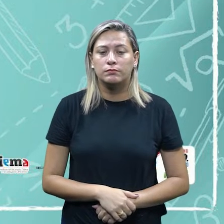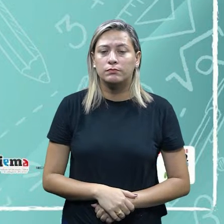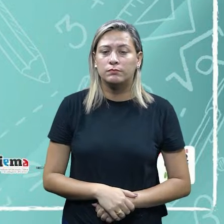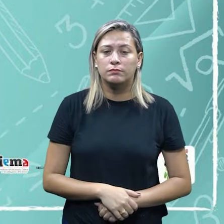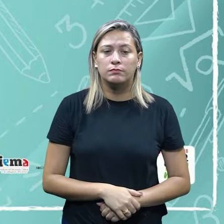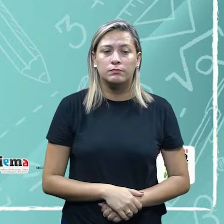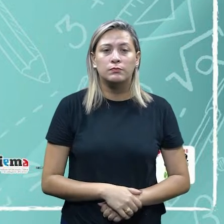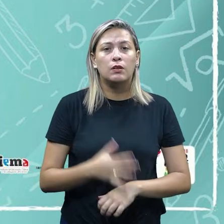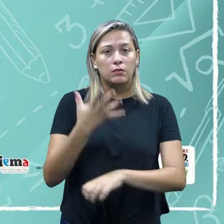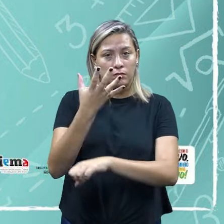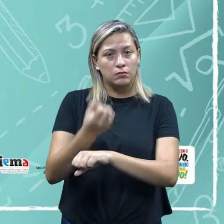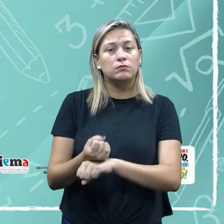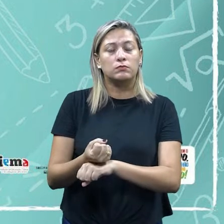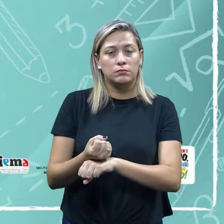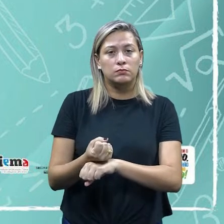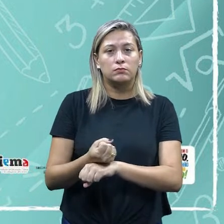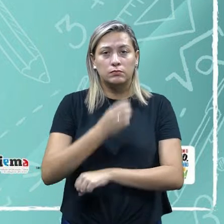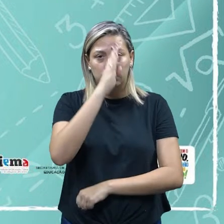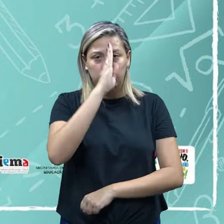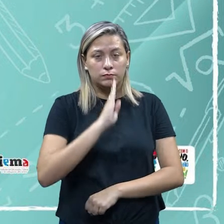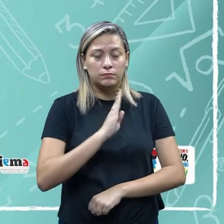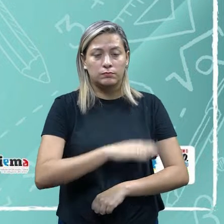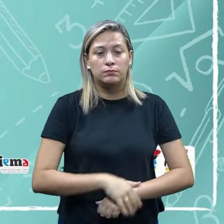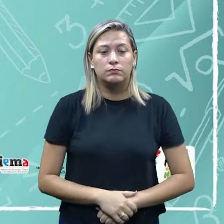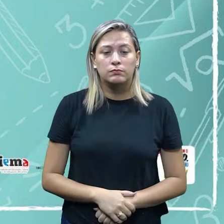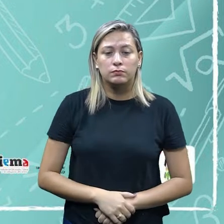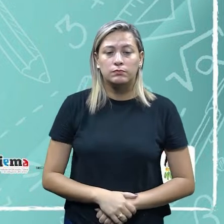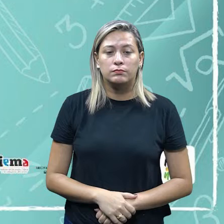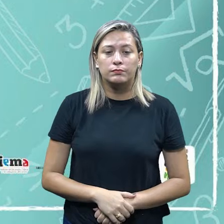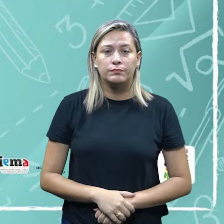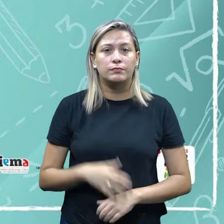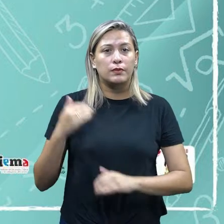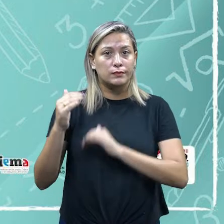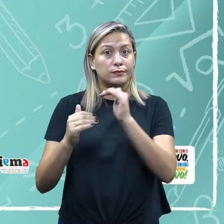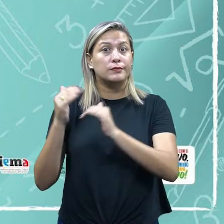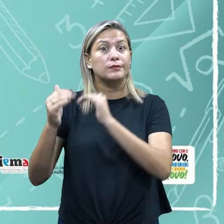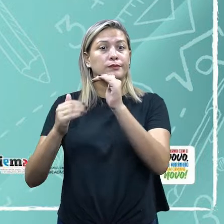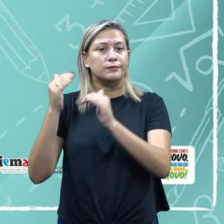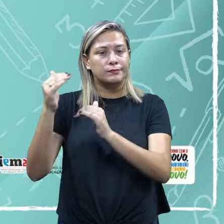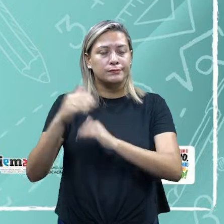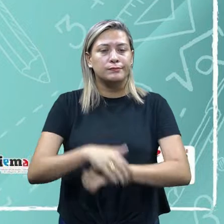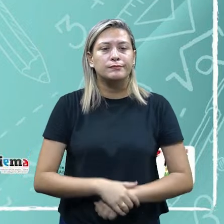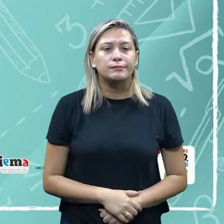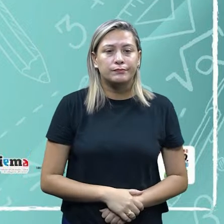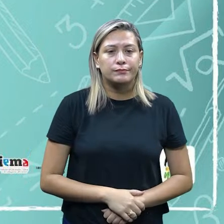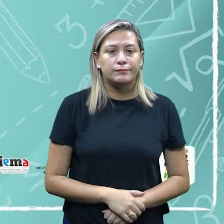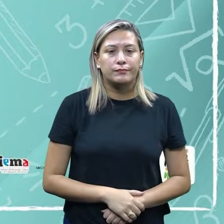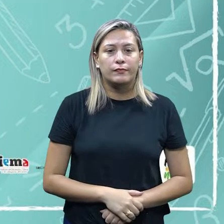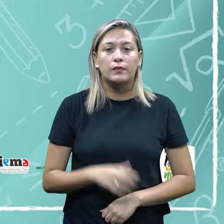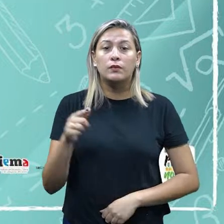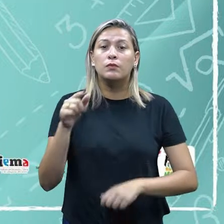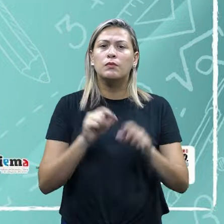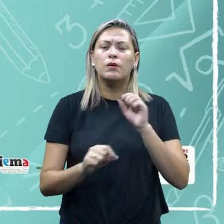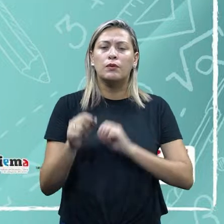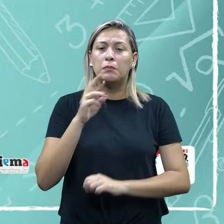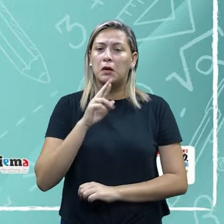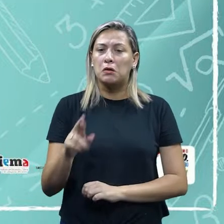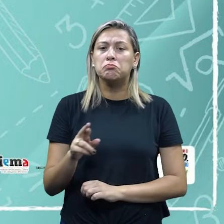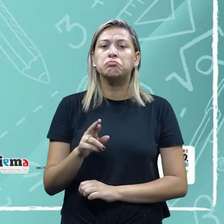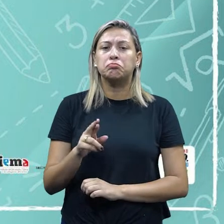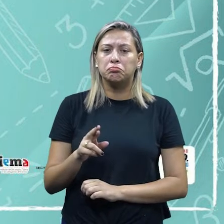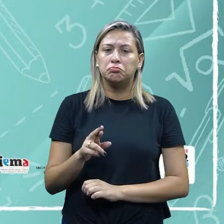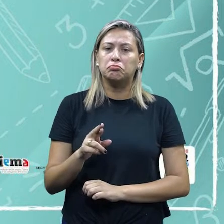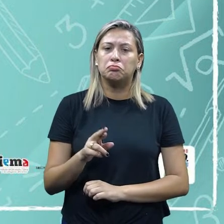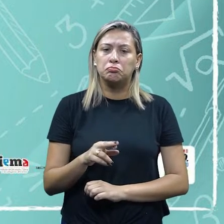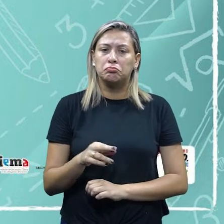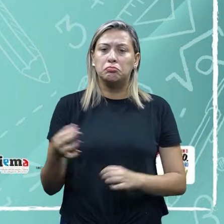esse download free, né, gratuito, para vocês conseguirem se desenvolver. Então o AutoCAD ele é uma solução completa para a elaboração de